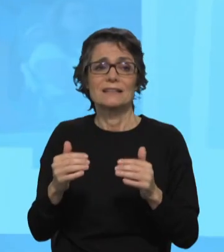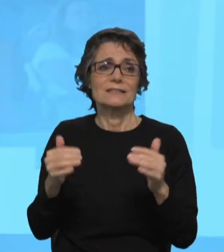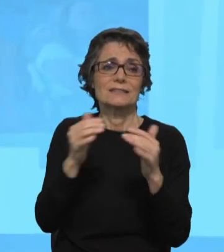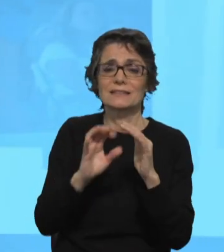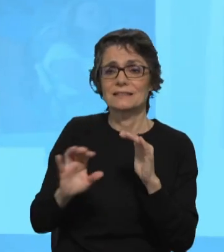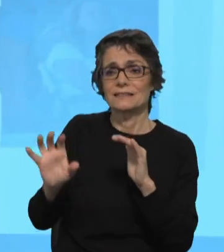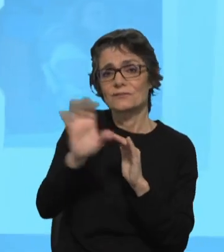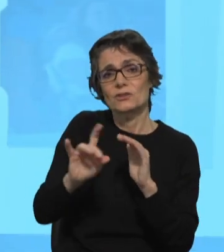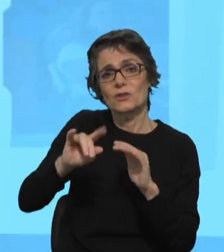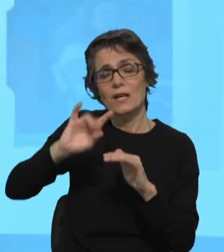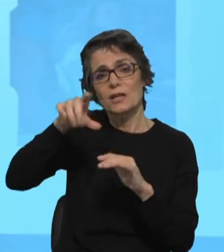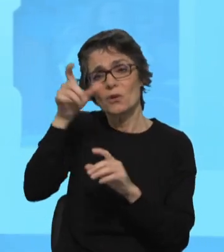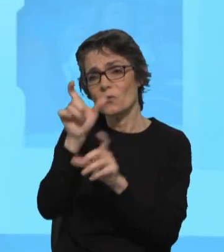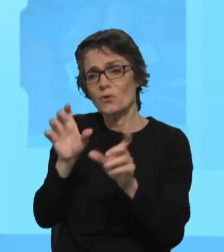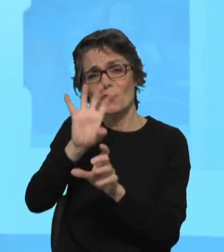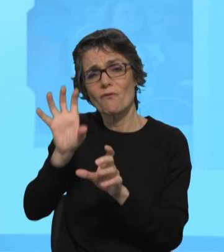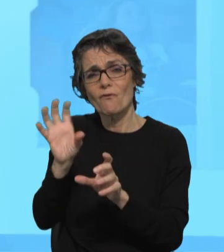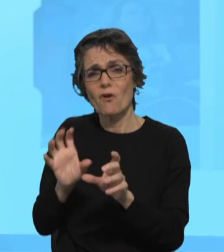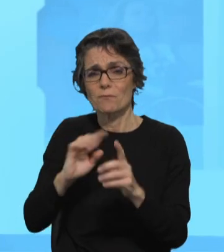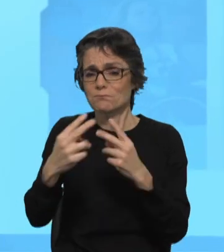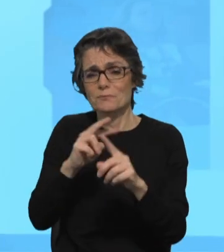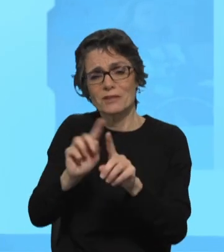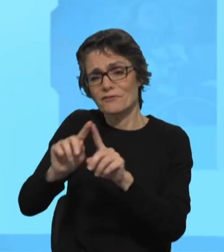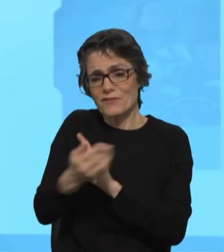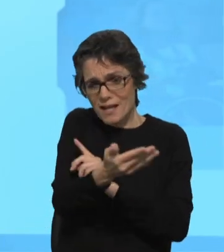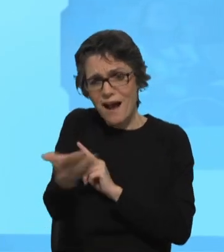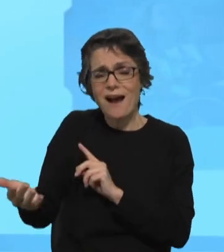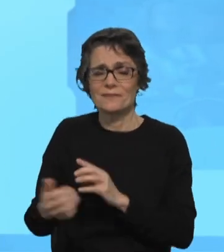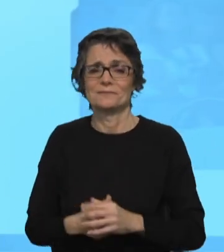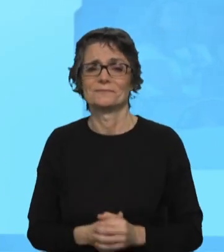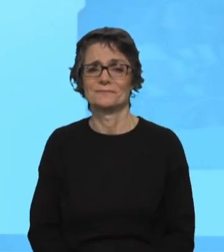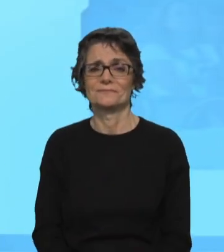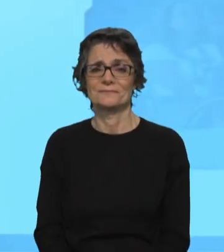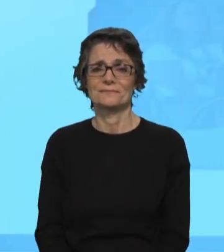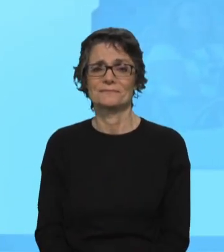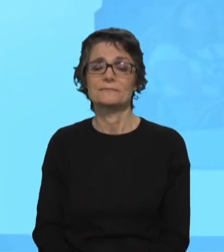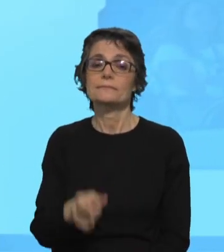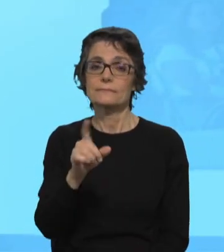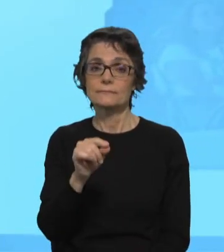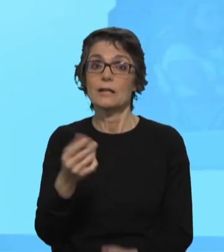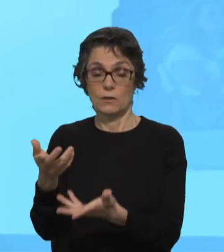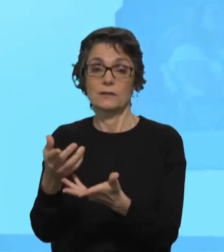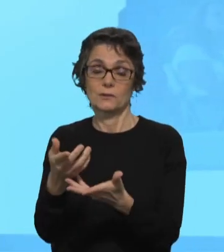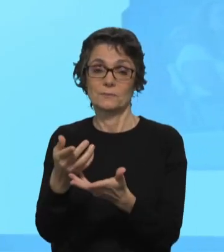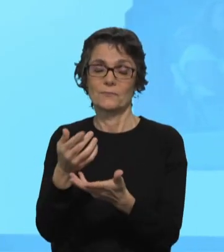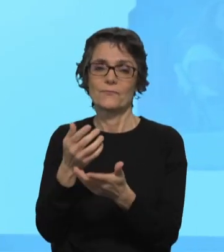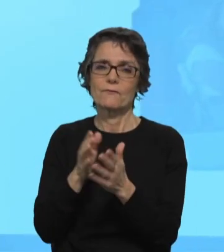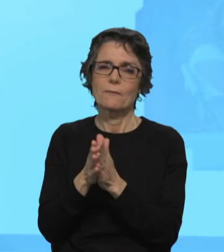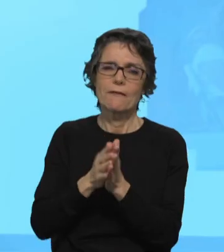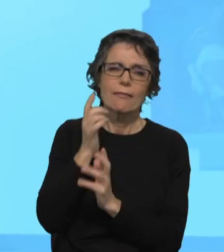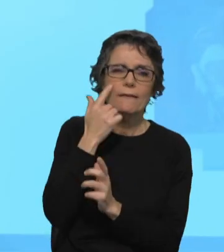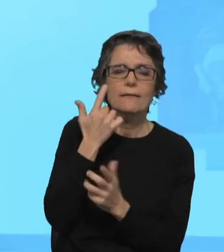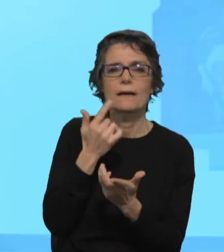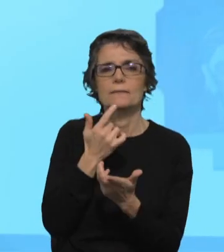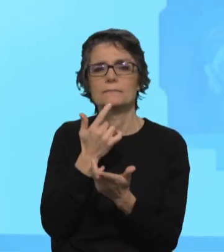não apenas aquelas do culto, da liturgia, do rito. Vamos, com a ajuda do Padre Alexandre Palma, procurar de alguma forma traduzir, ainda